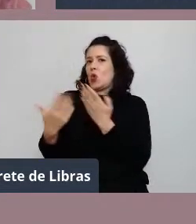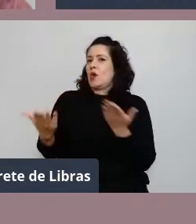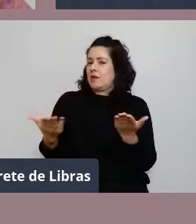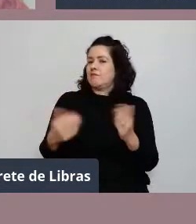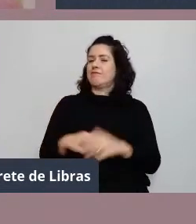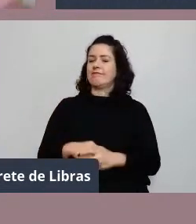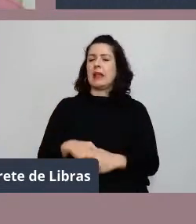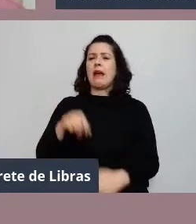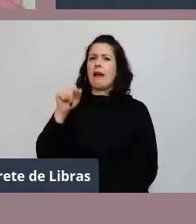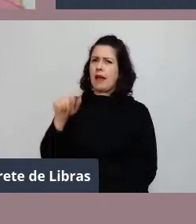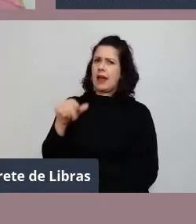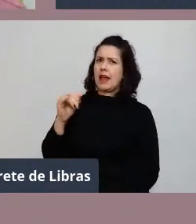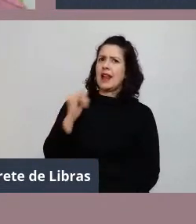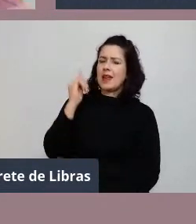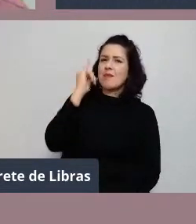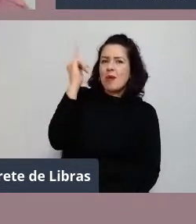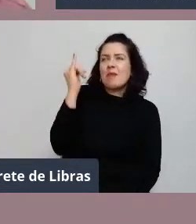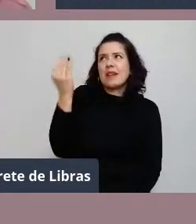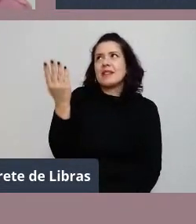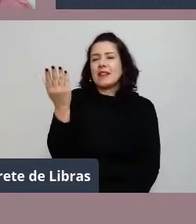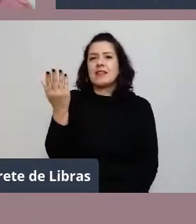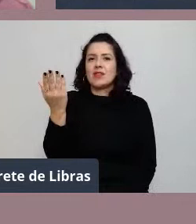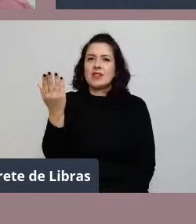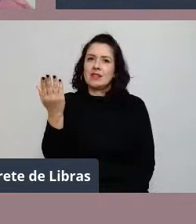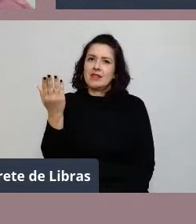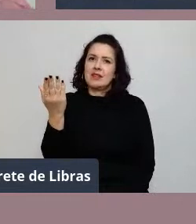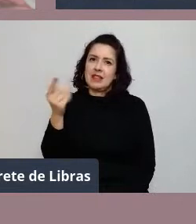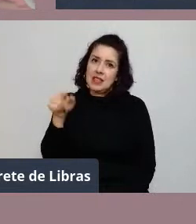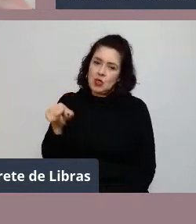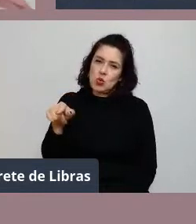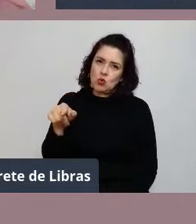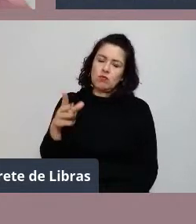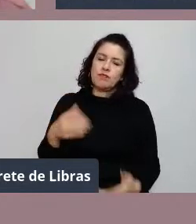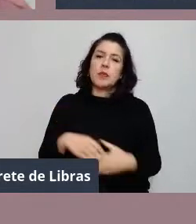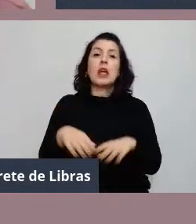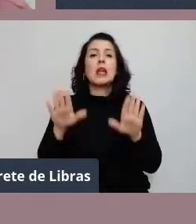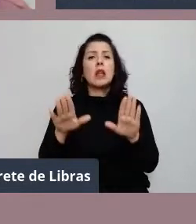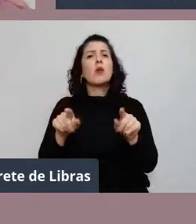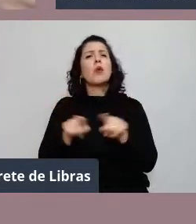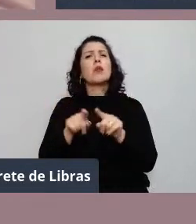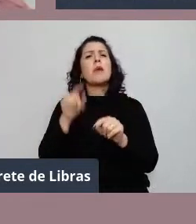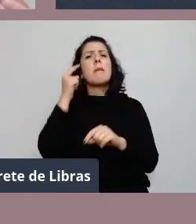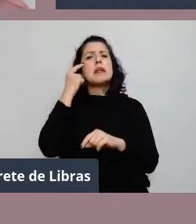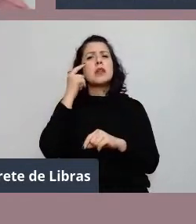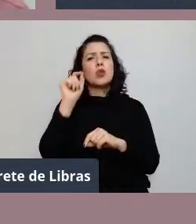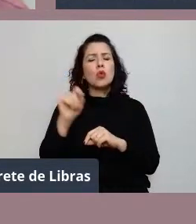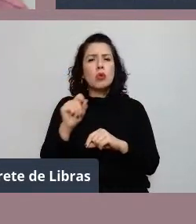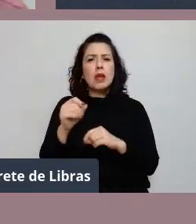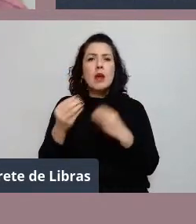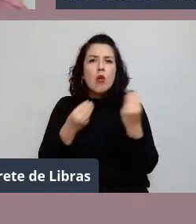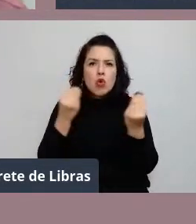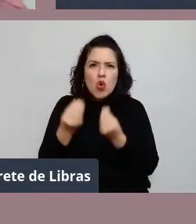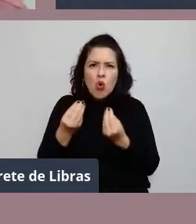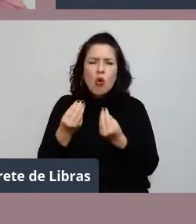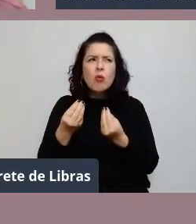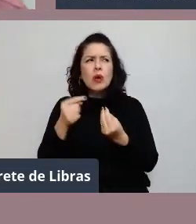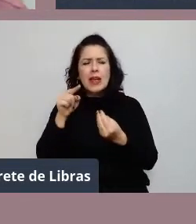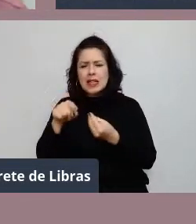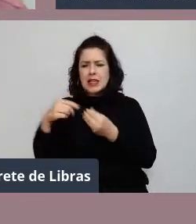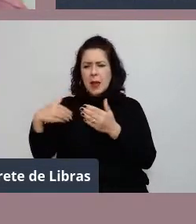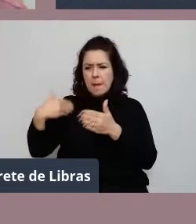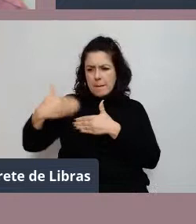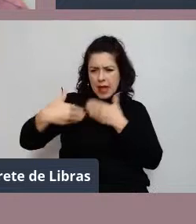Ela é um pouco que amplia, né, somente. Mas eu fico muito pensando em como esse método, né, como esse processo criativo